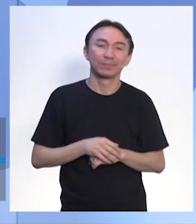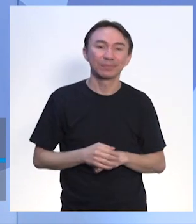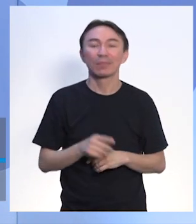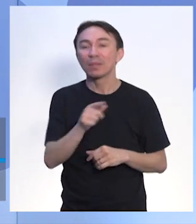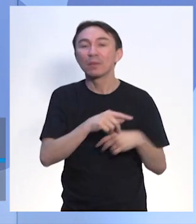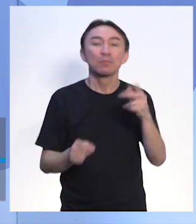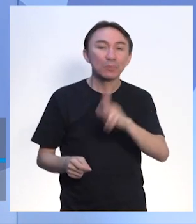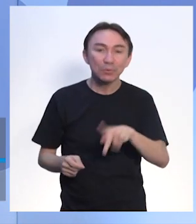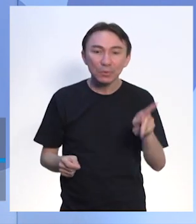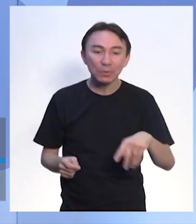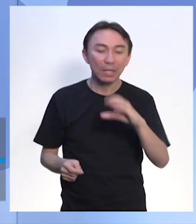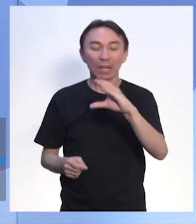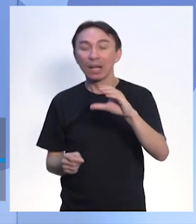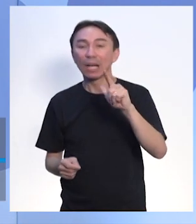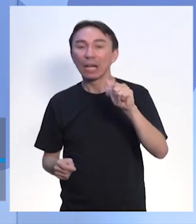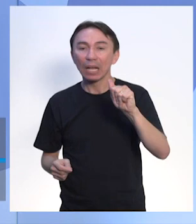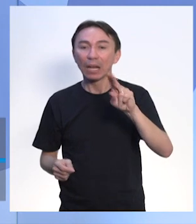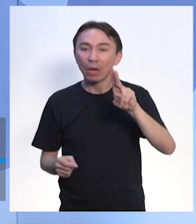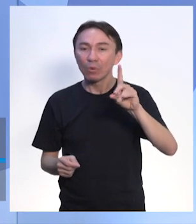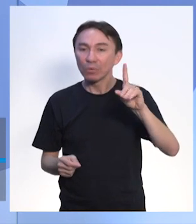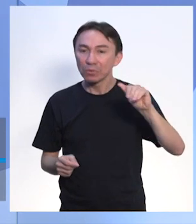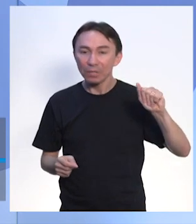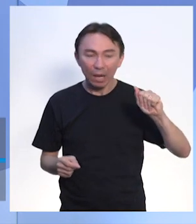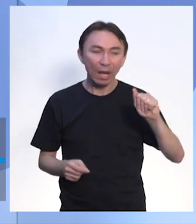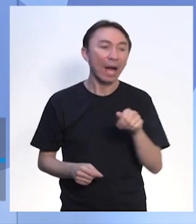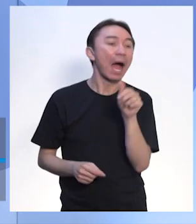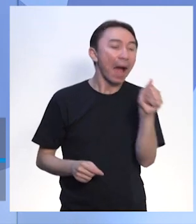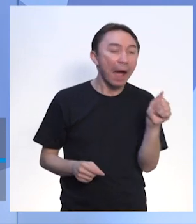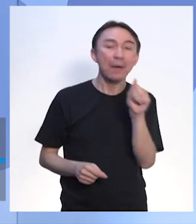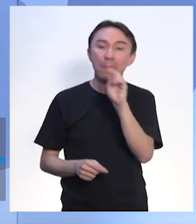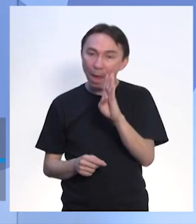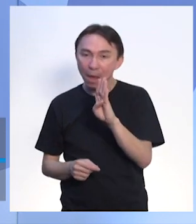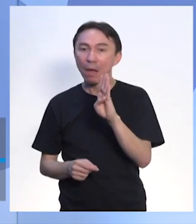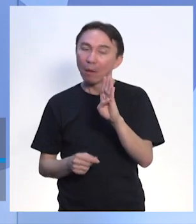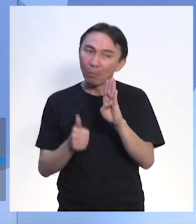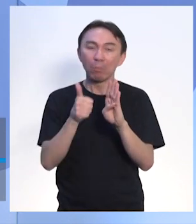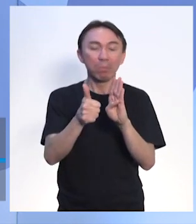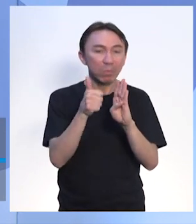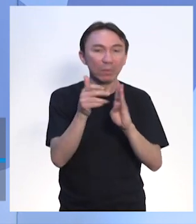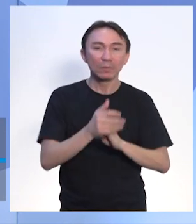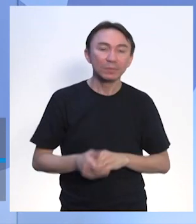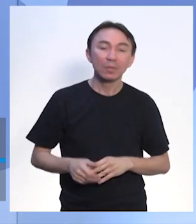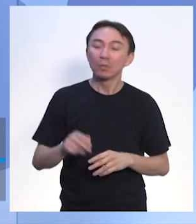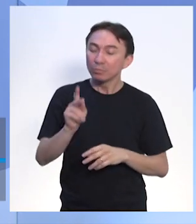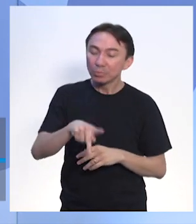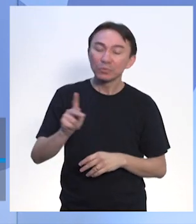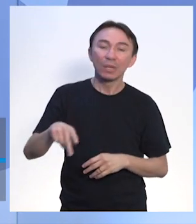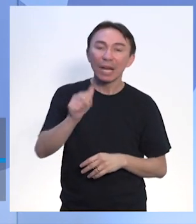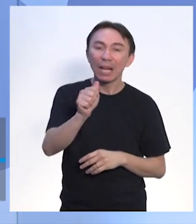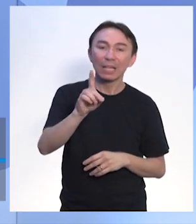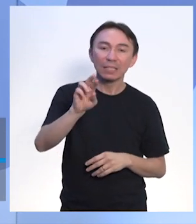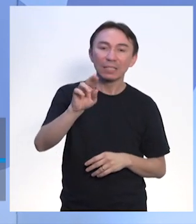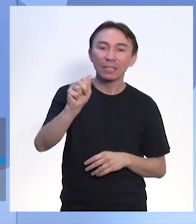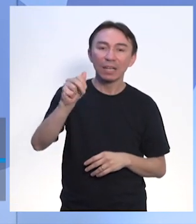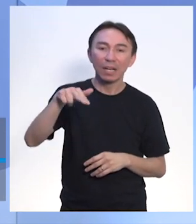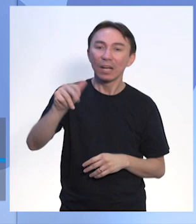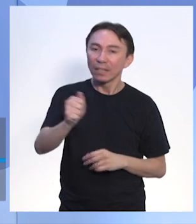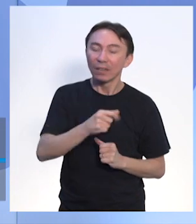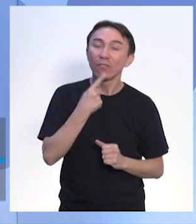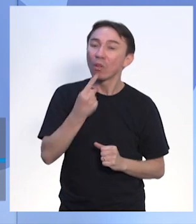proporção com constante 2, tá? Valeu, Ana Cláudia. A professora Adriana diz assim, alunos educados,